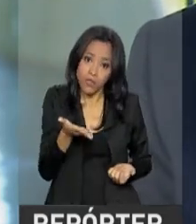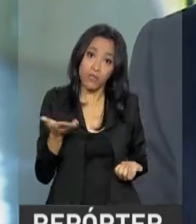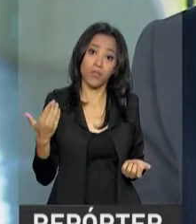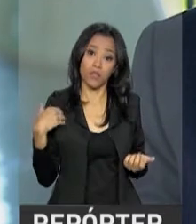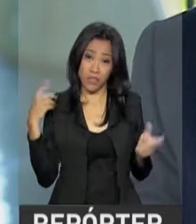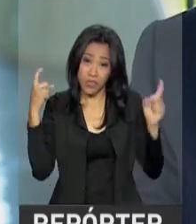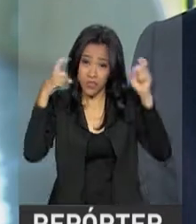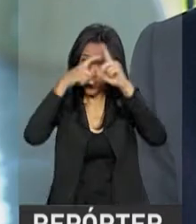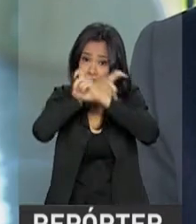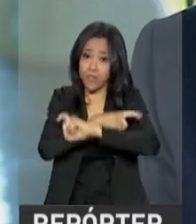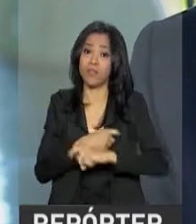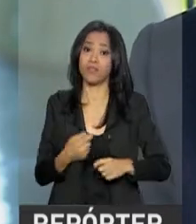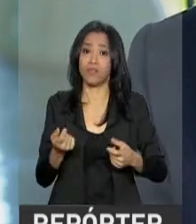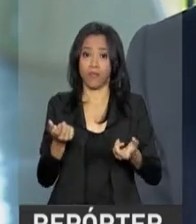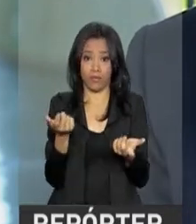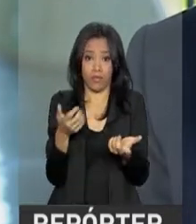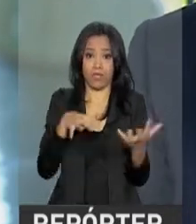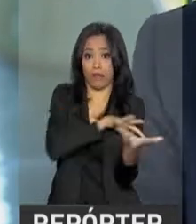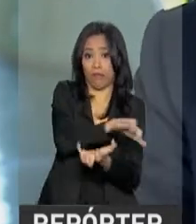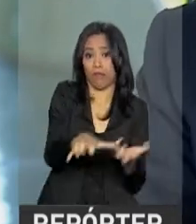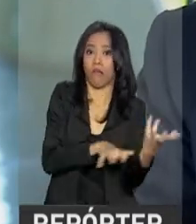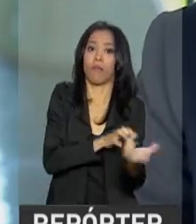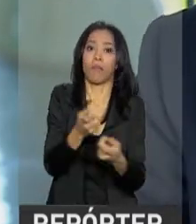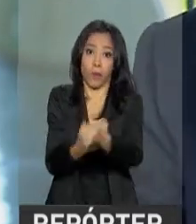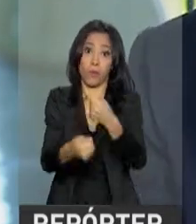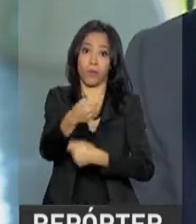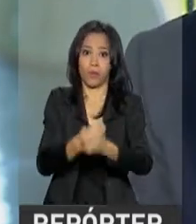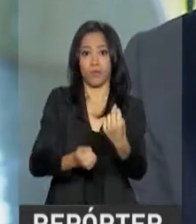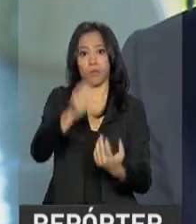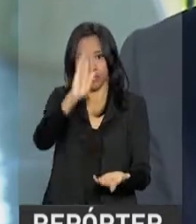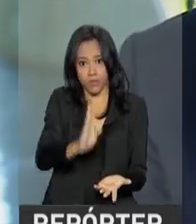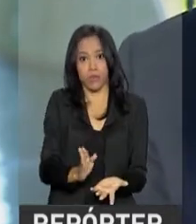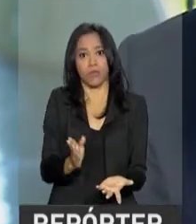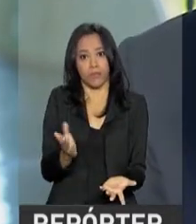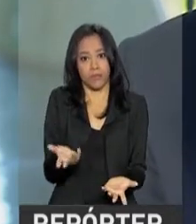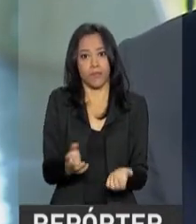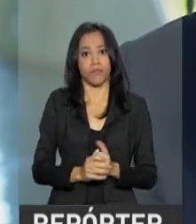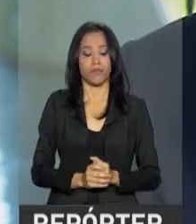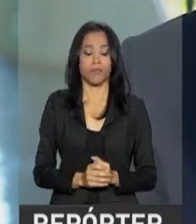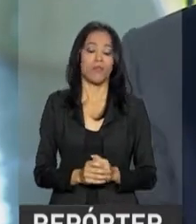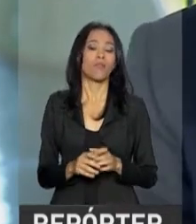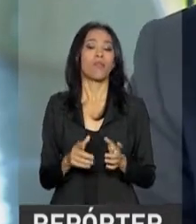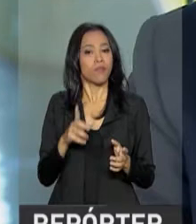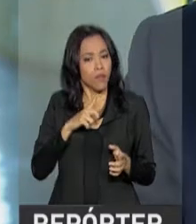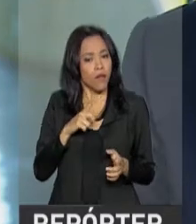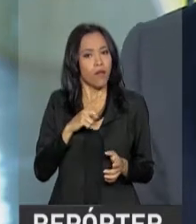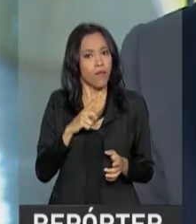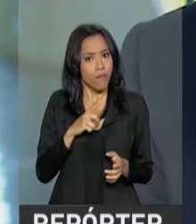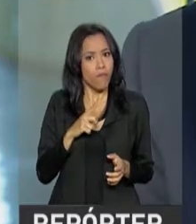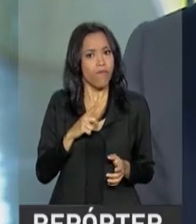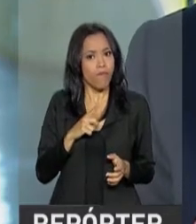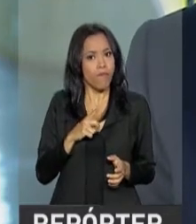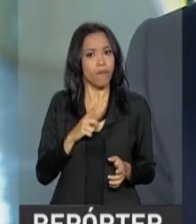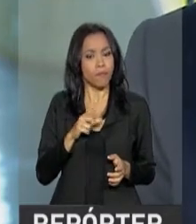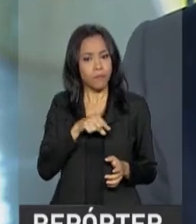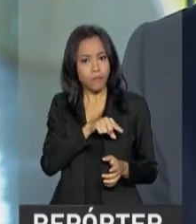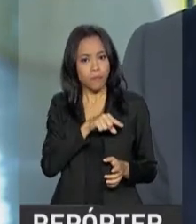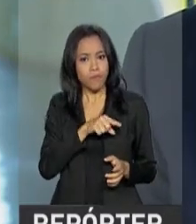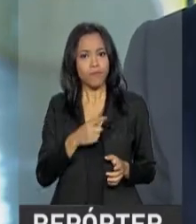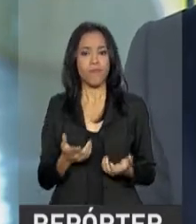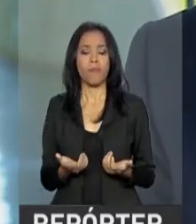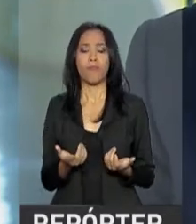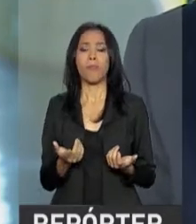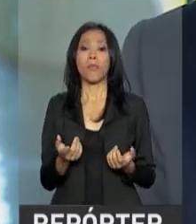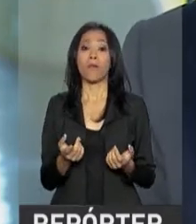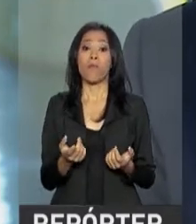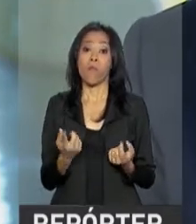dramático até pra economia brasileira então há um certo um certo respaldo desse movimento neste momento